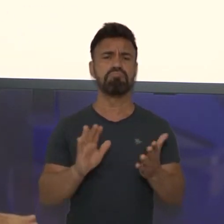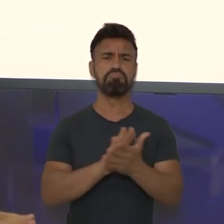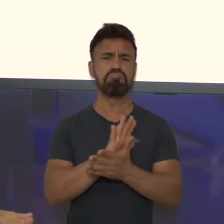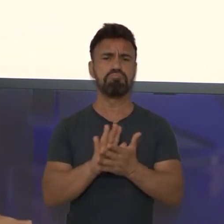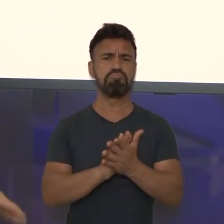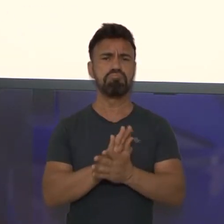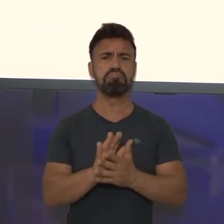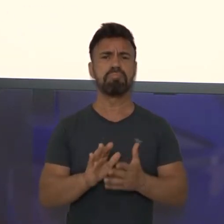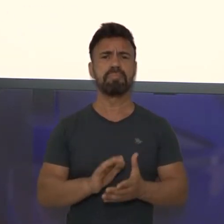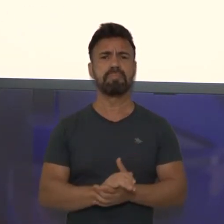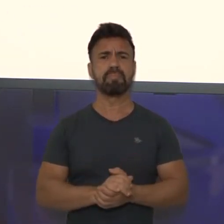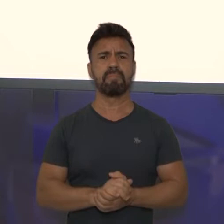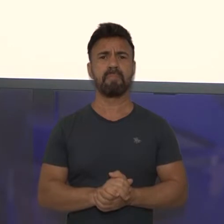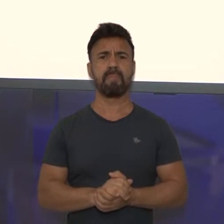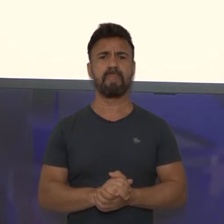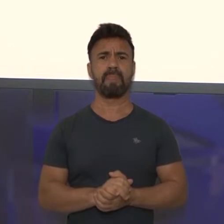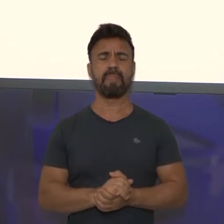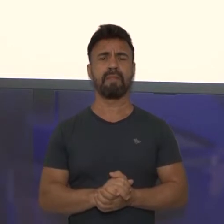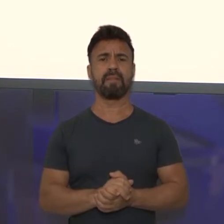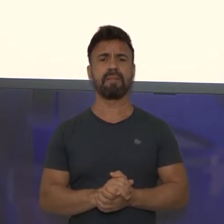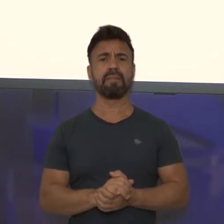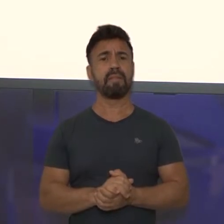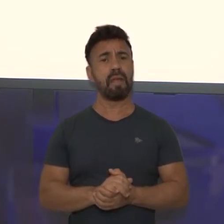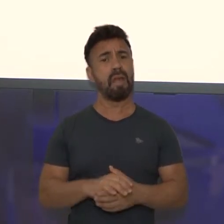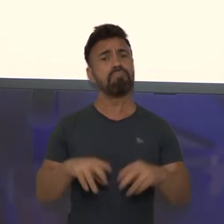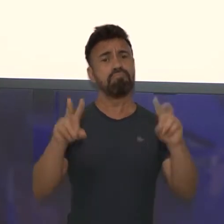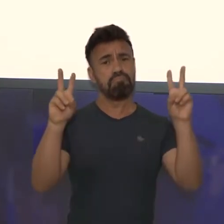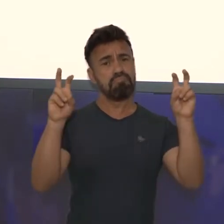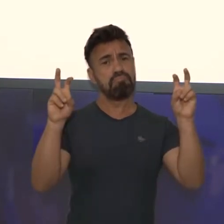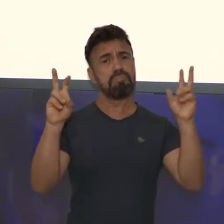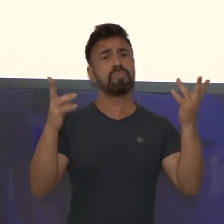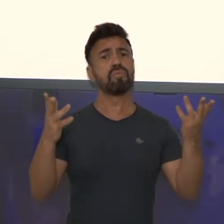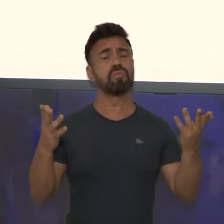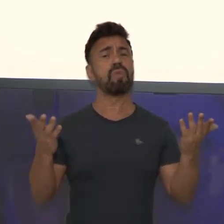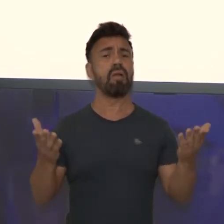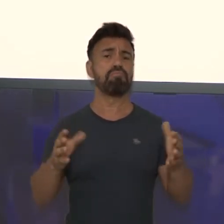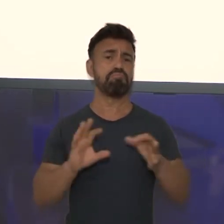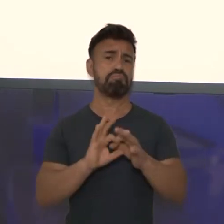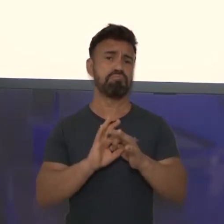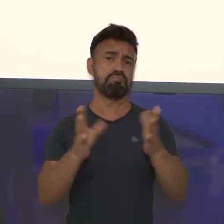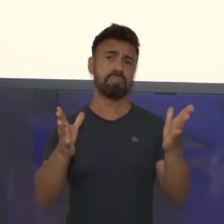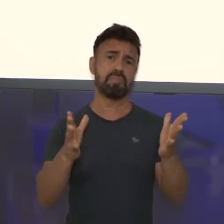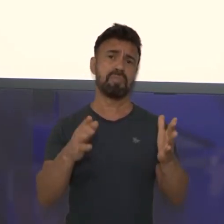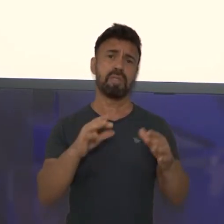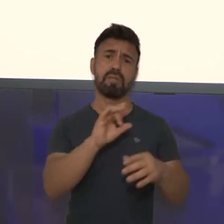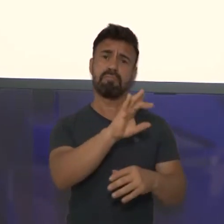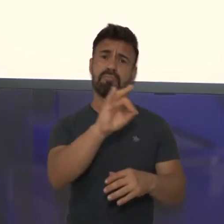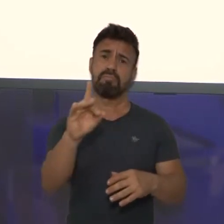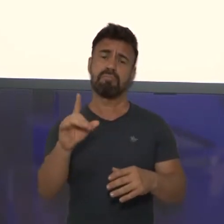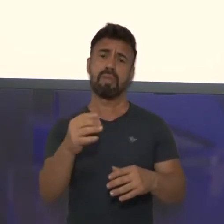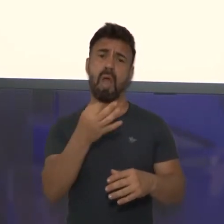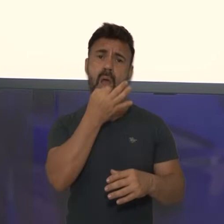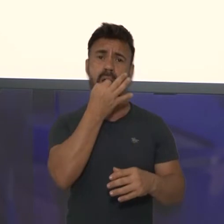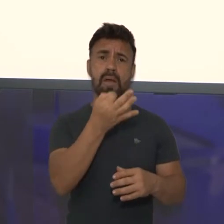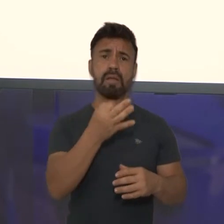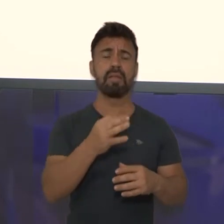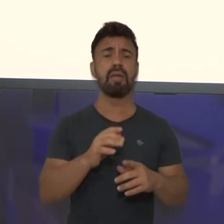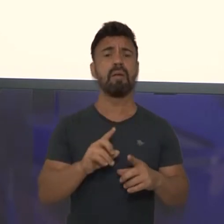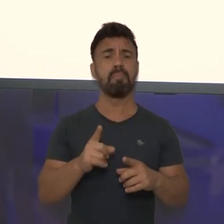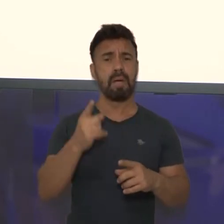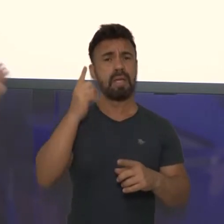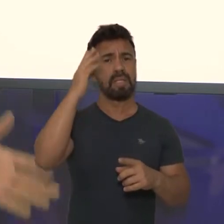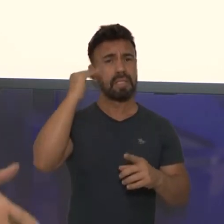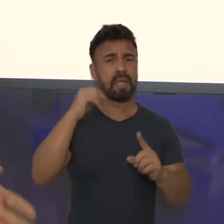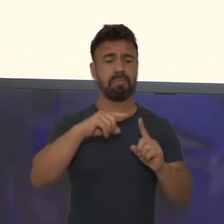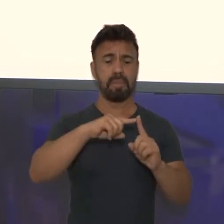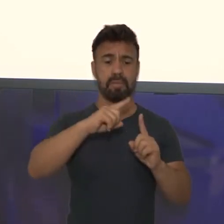saúde. Então, isso é um assunto ainda totalmente em aberto, mas, pelo menos, a gente sabe que as ondas